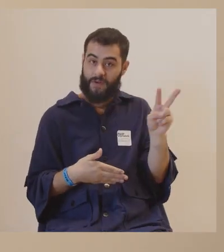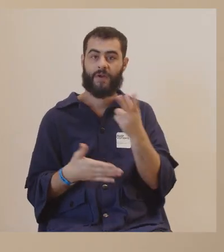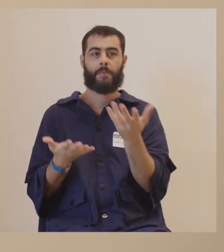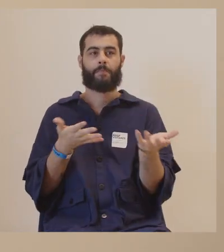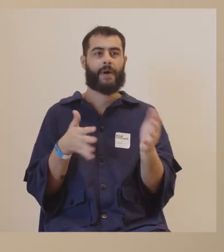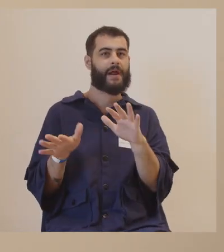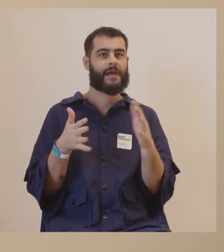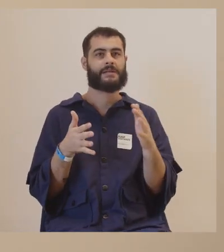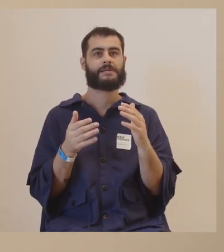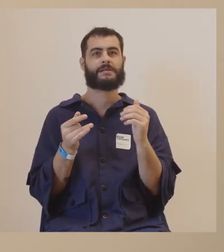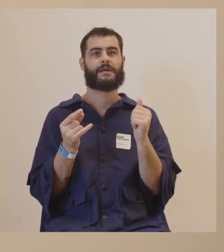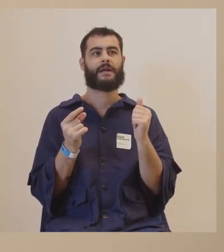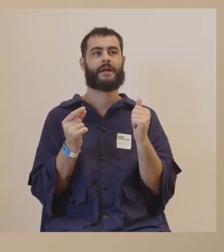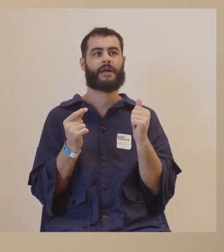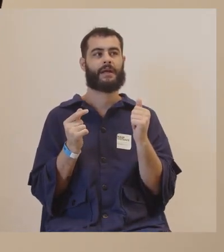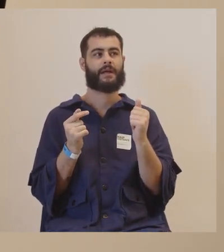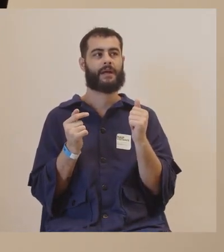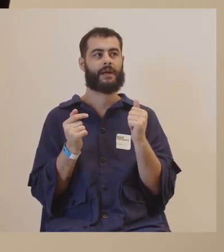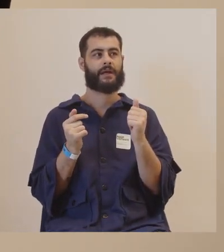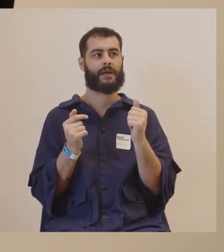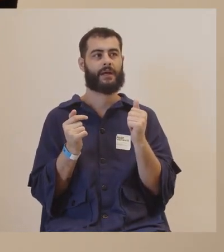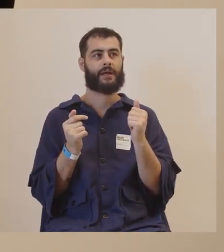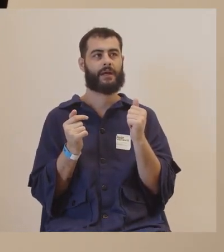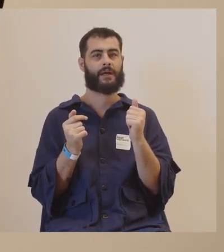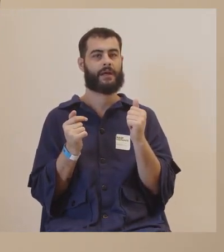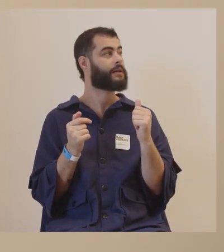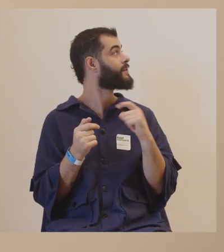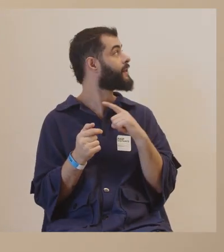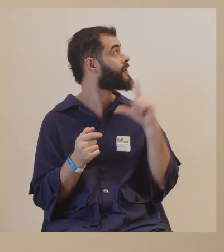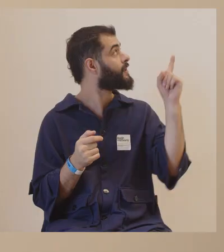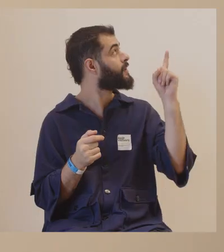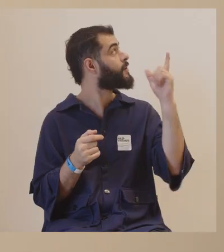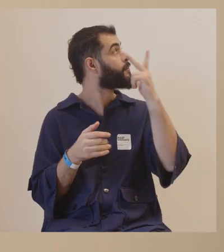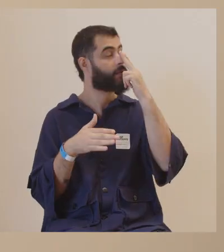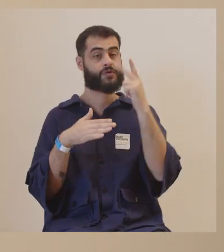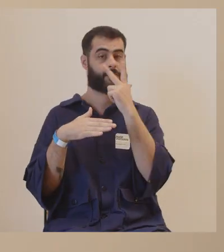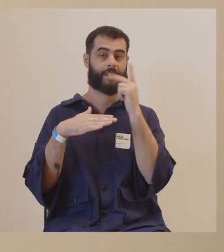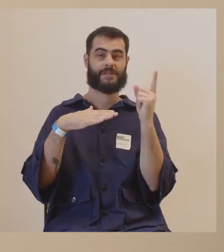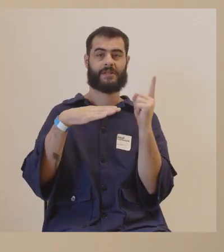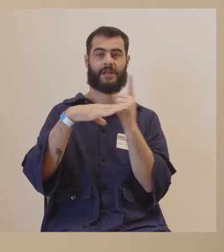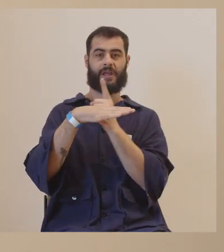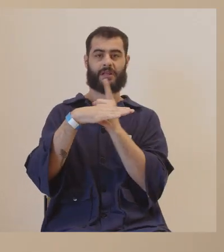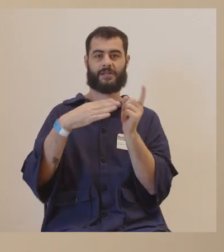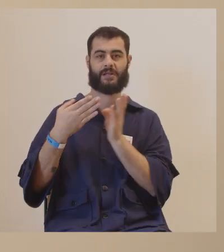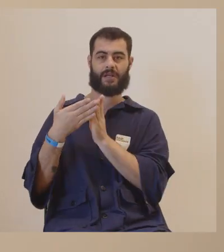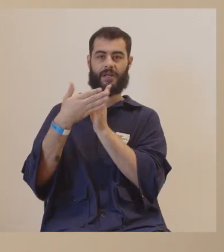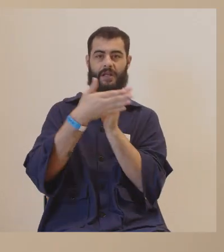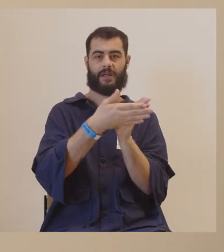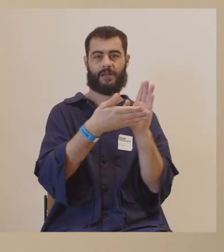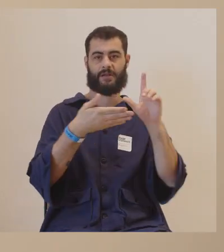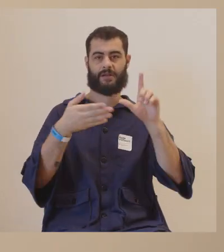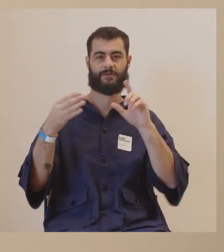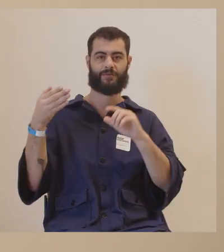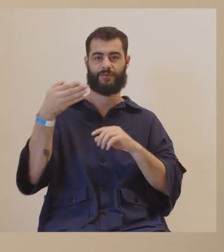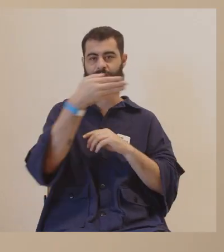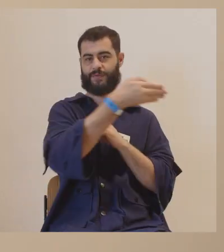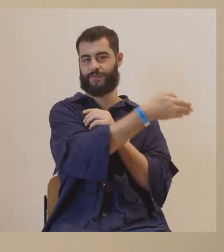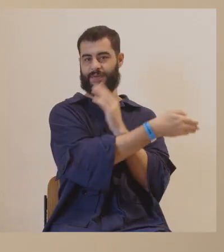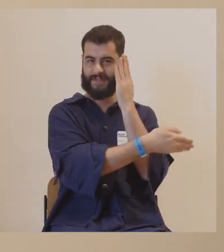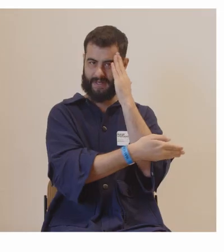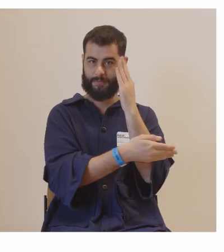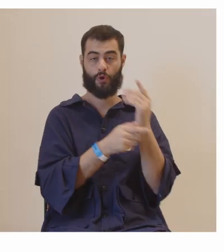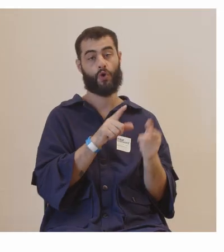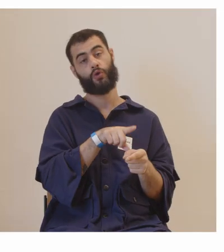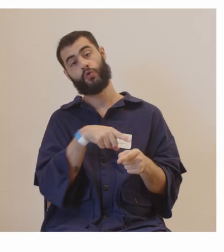uma tomada em que essas figuras meio que entram na cena e saem, né? Que é o que vai acontecer com mais ênfase na Canoa sobre